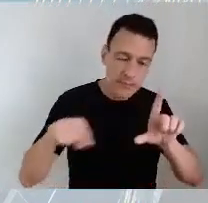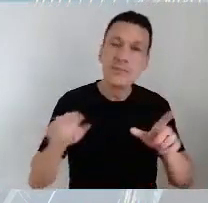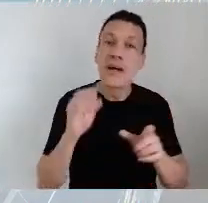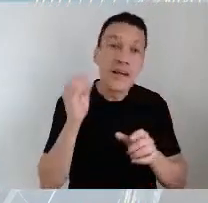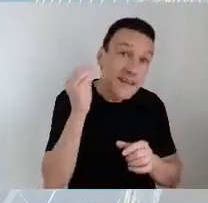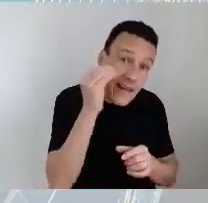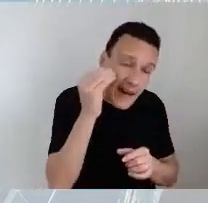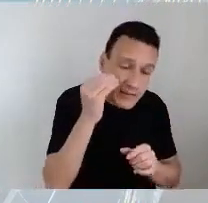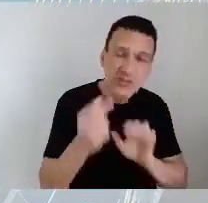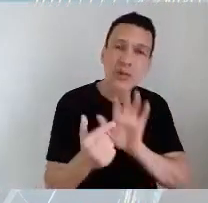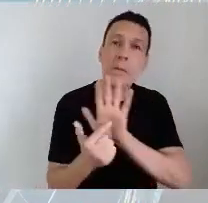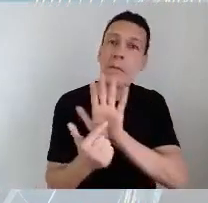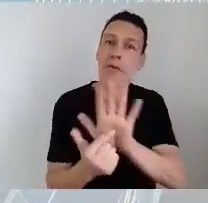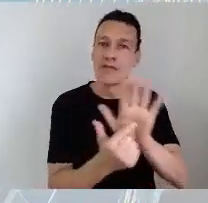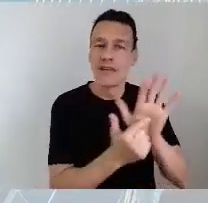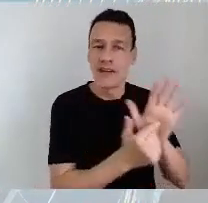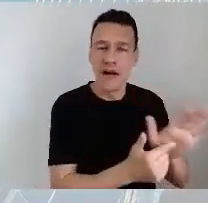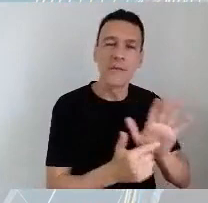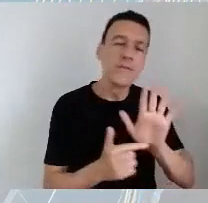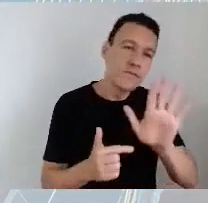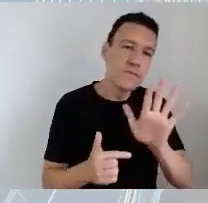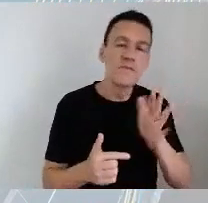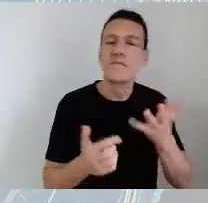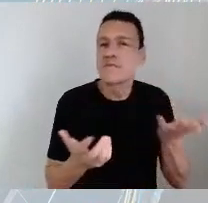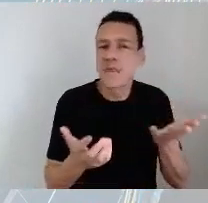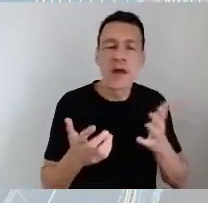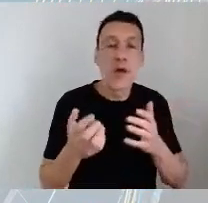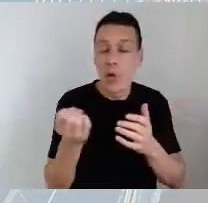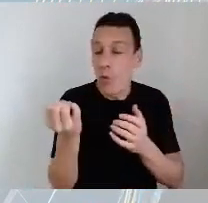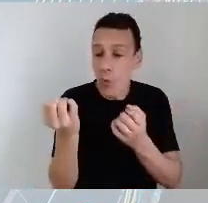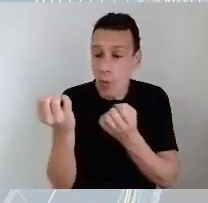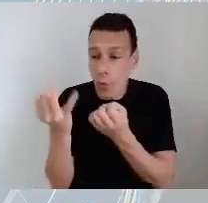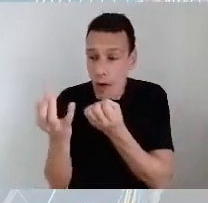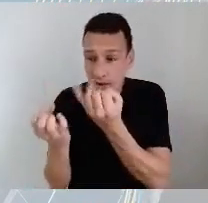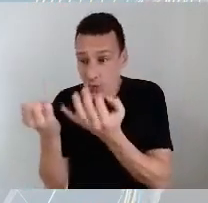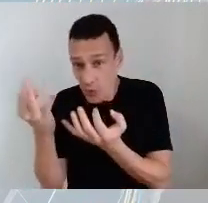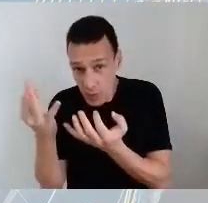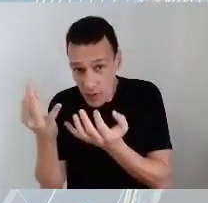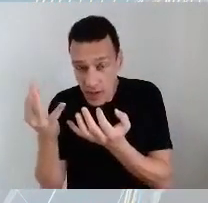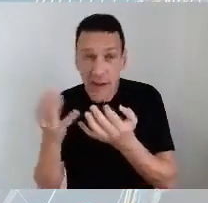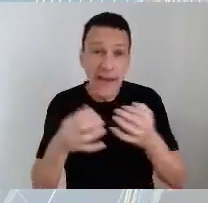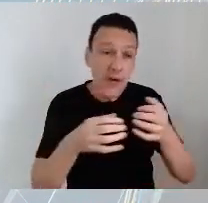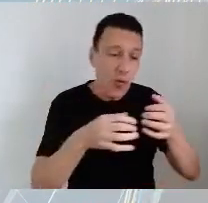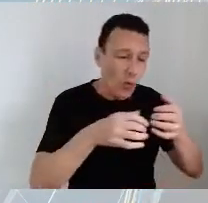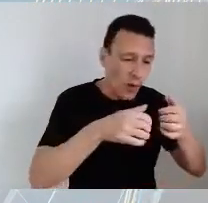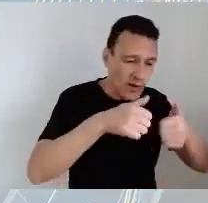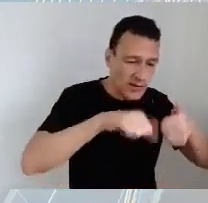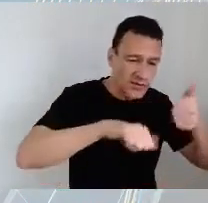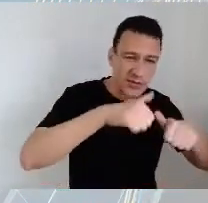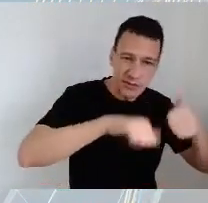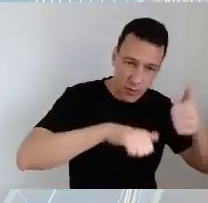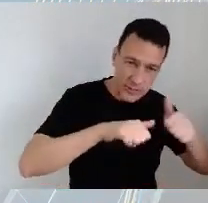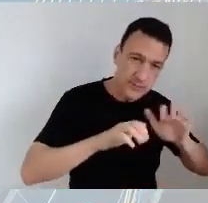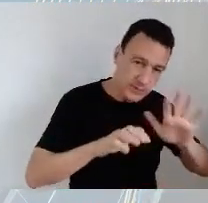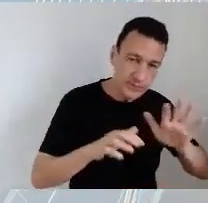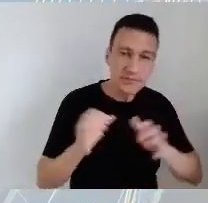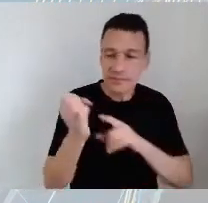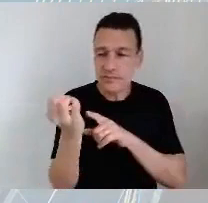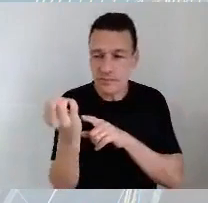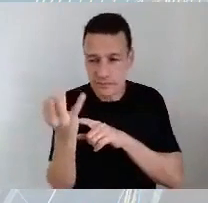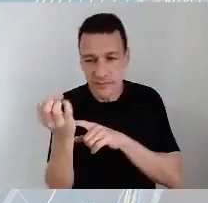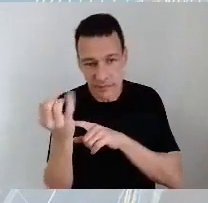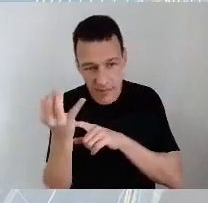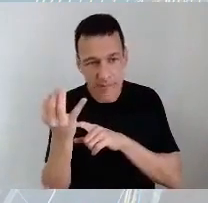os dados quantitativos com os qualitativos. Os dados quantitativos são mais referentes ali a uma pesquisa, de conversar